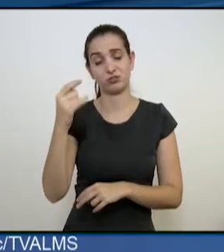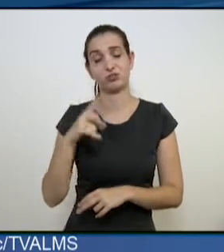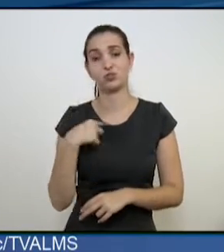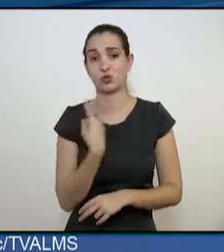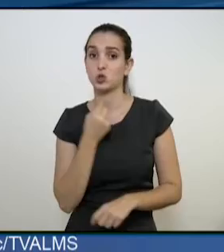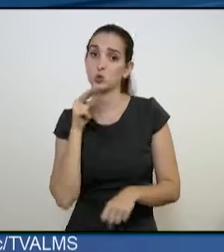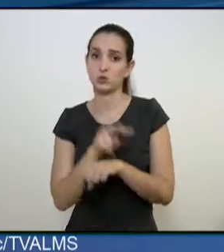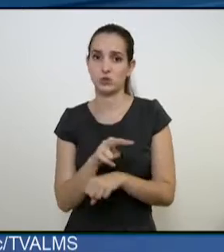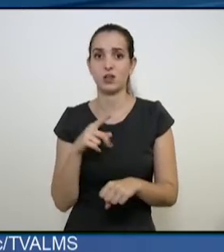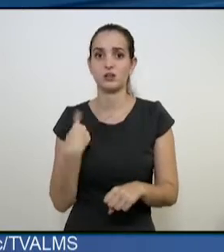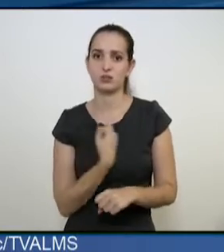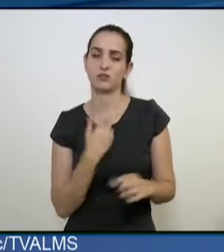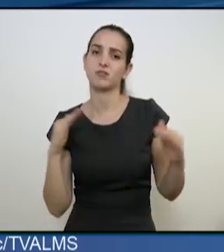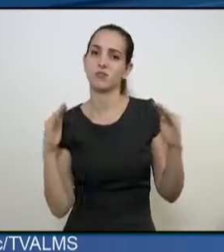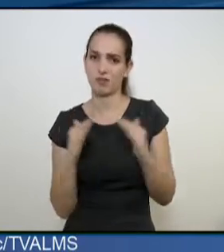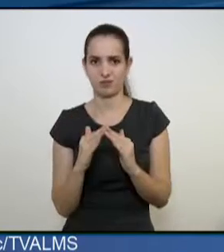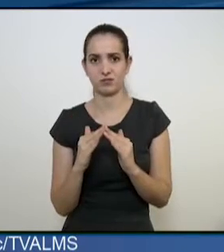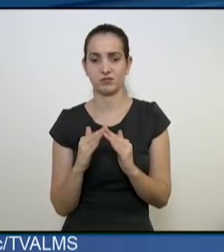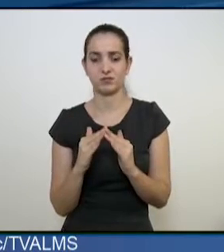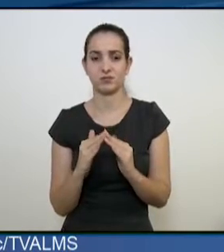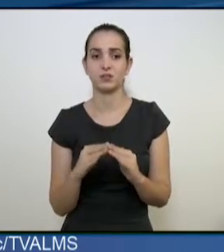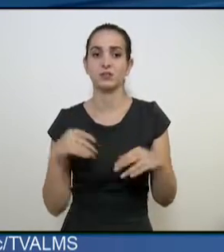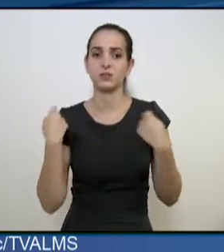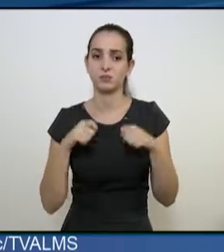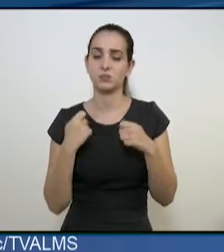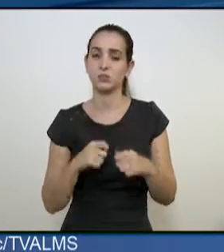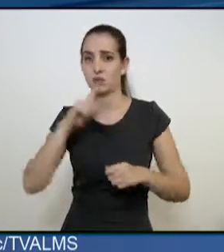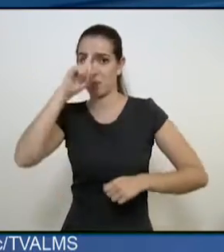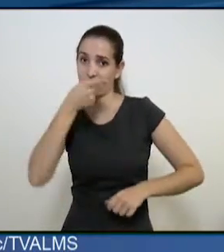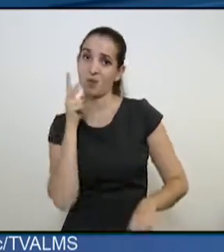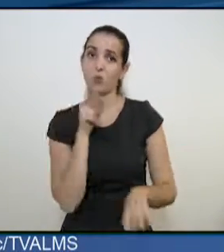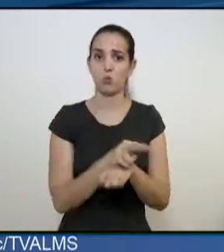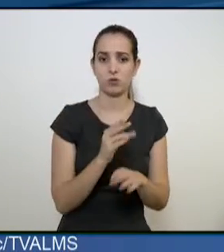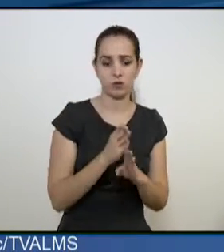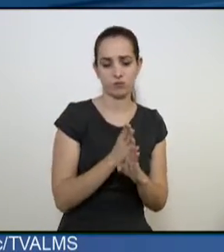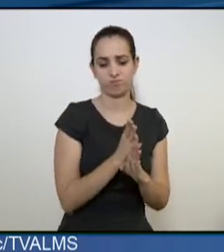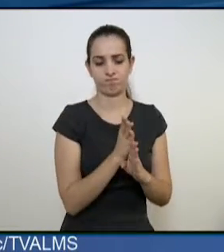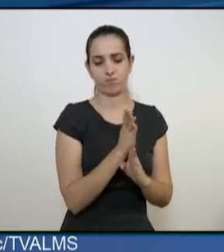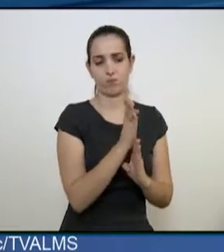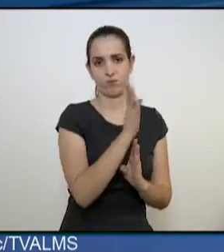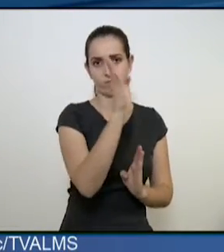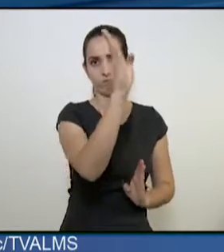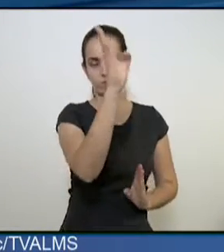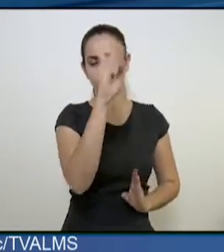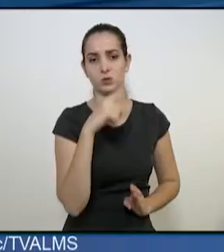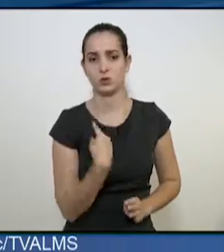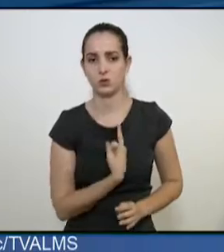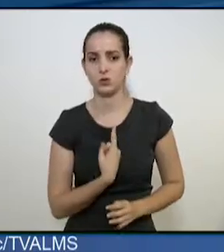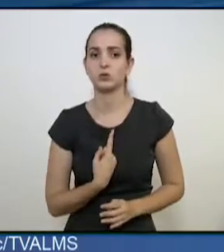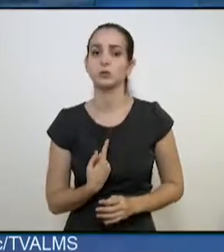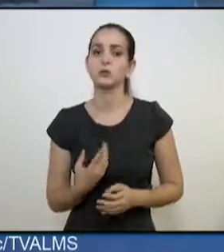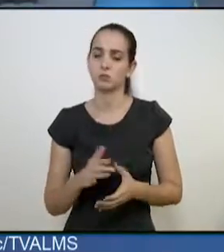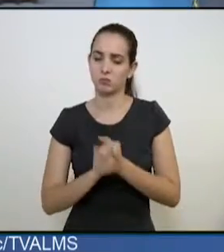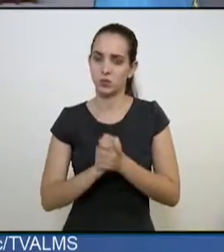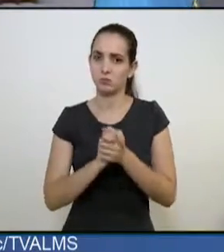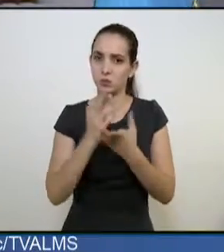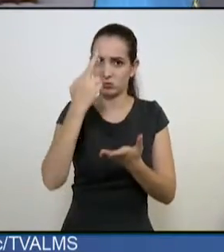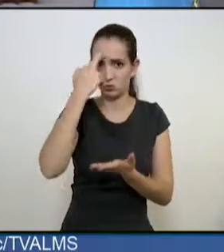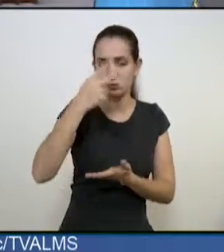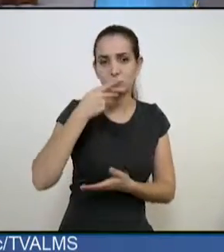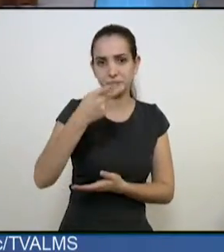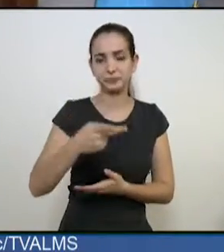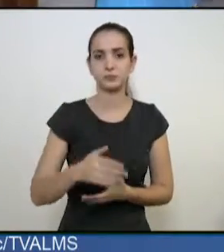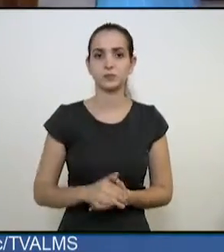para tomar conta da nossa casa, a gente tem que mandar nas nossas divisas. E quero parabenizar a Vossa Excelência por esse pronunciamento. Obrigado,